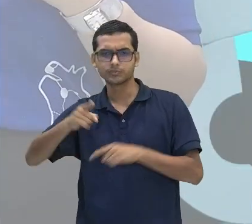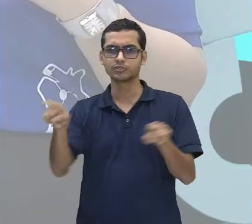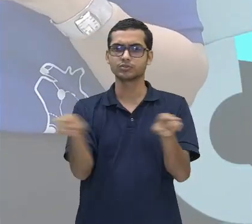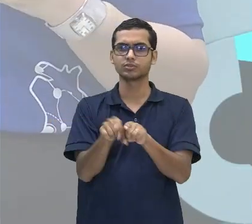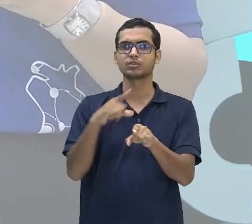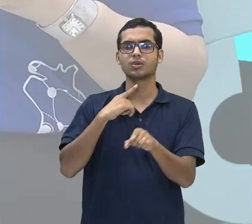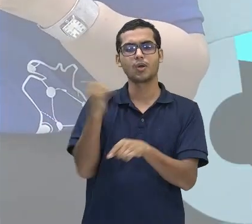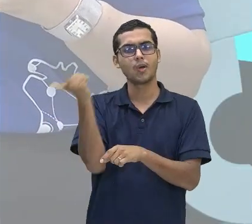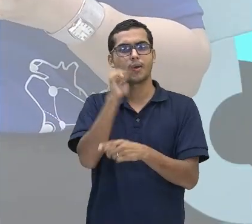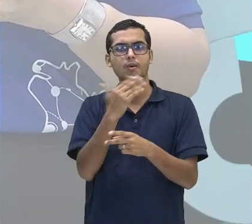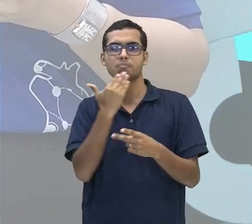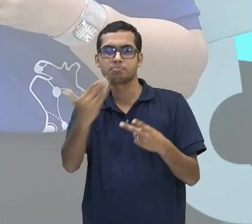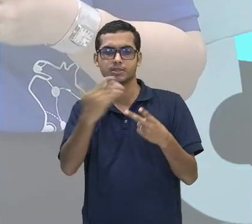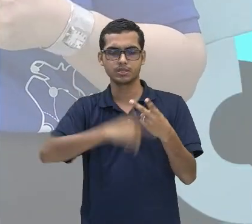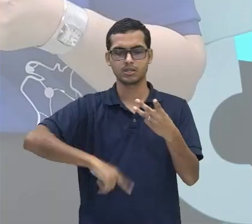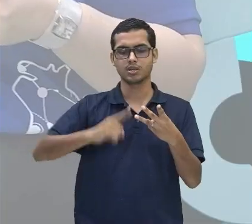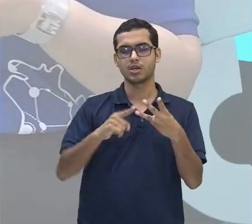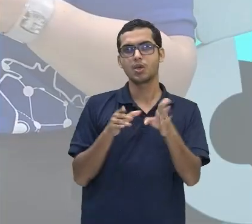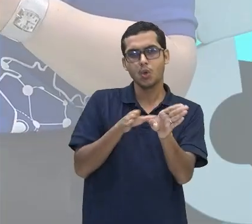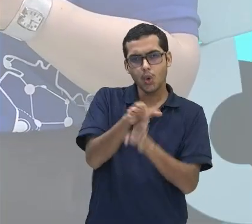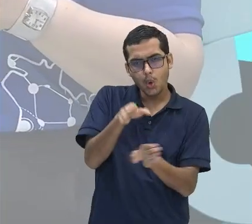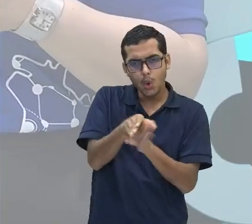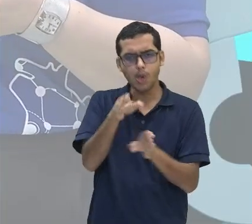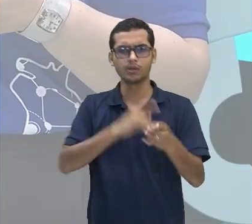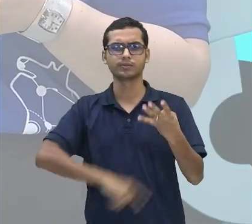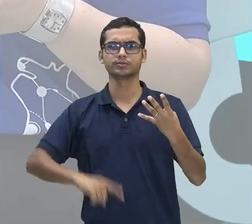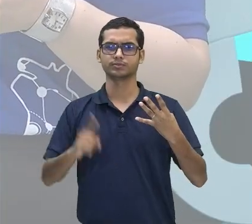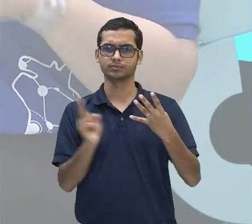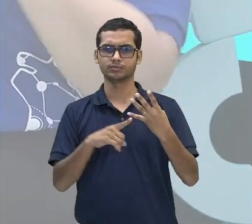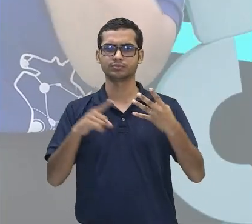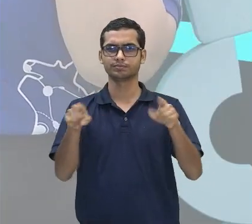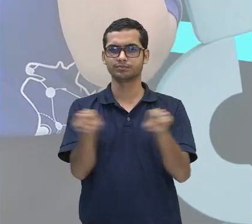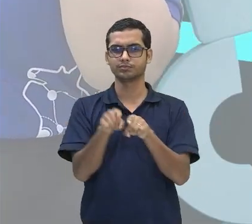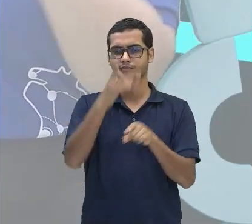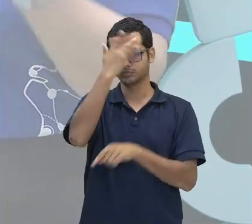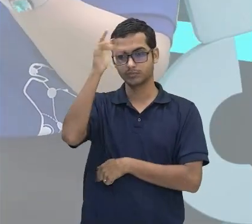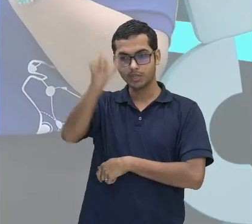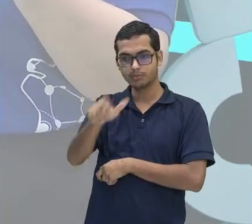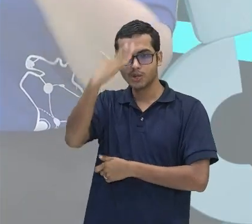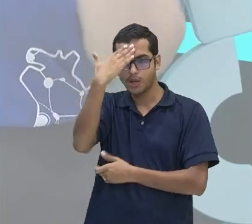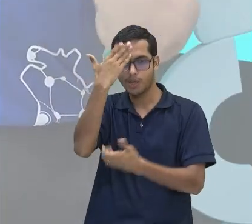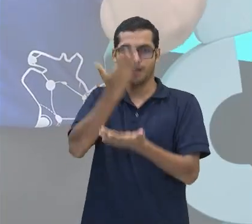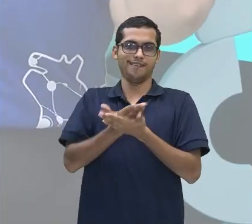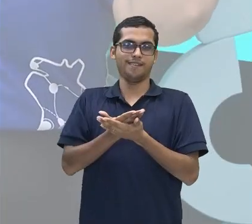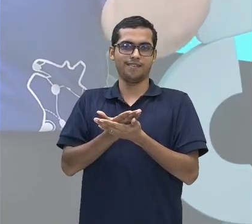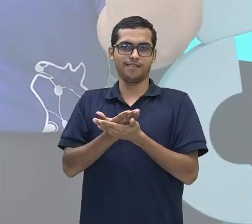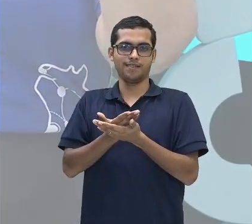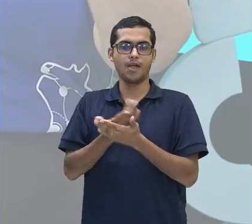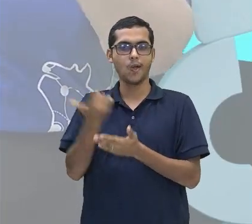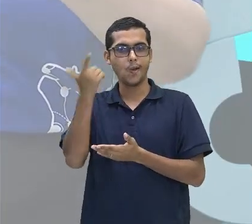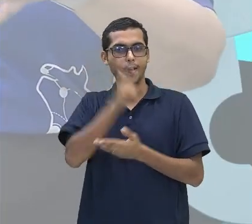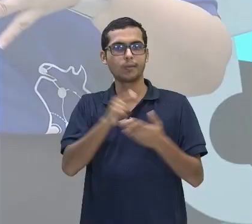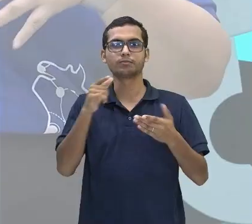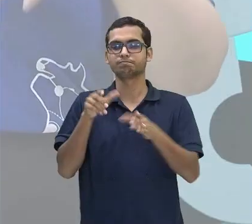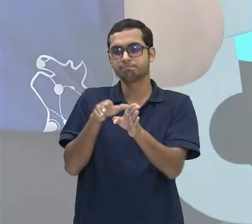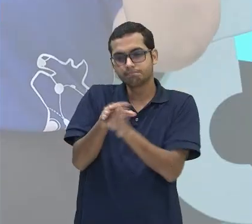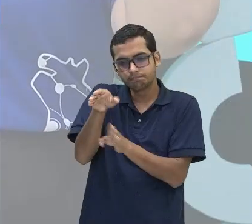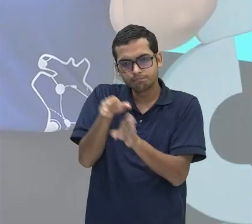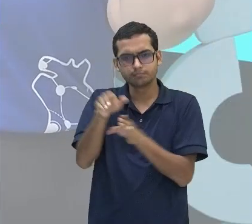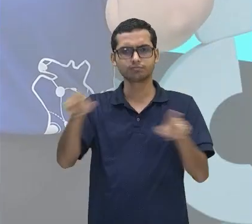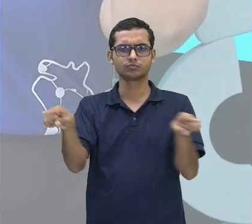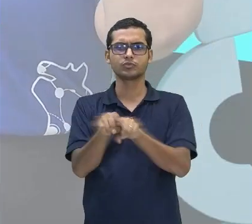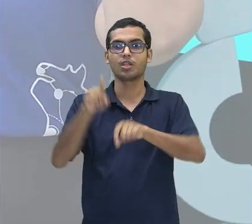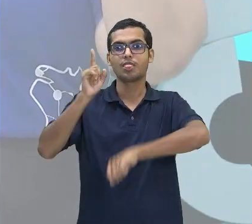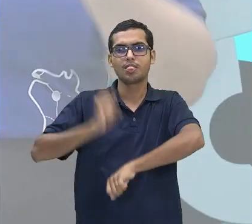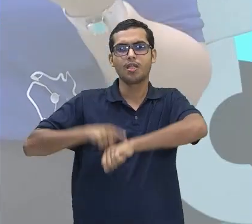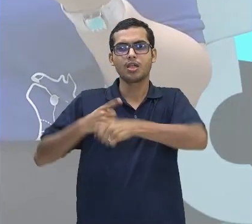faz pedidos, dá conselhos e convence. Você dá comandos. Então, é o comando de comprar,